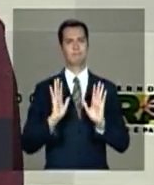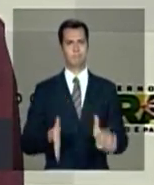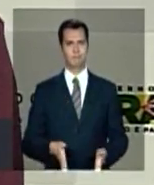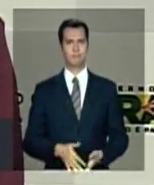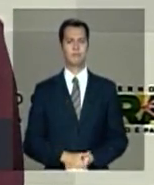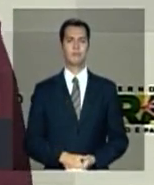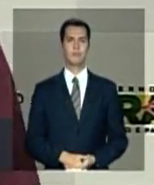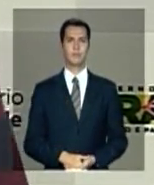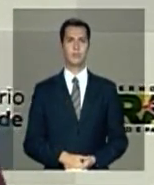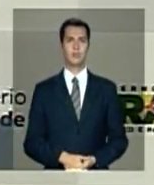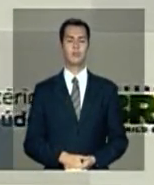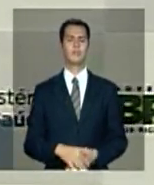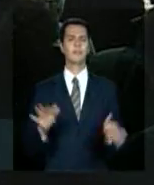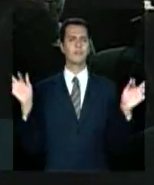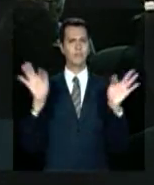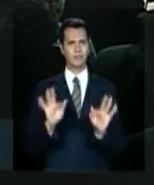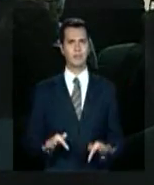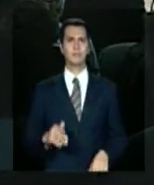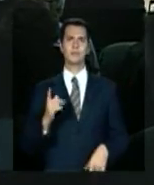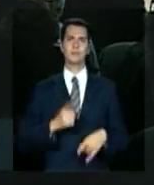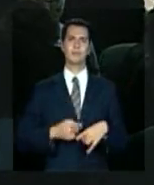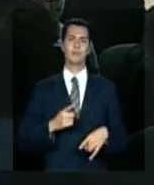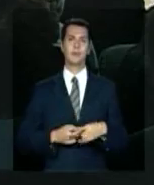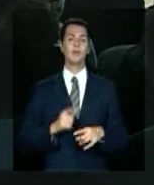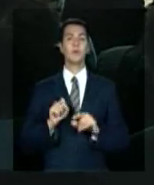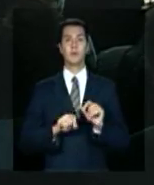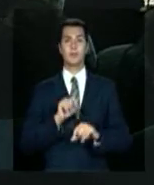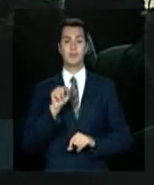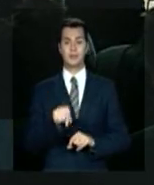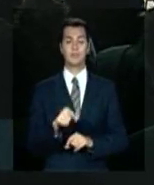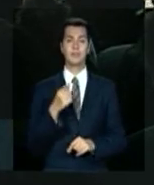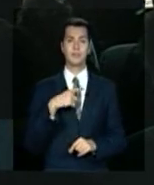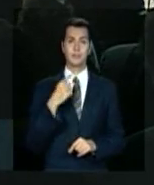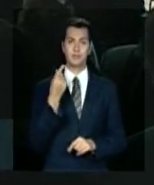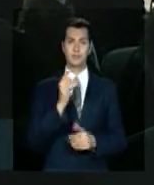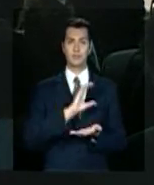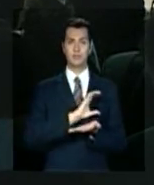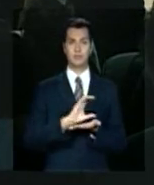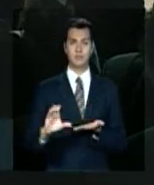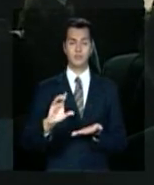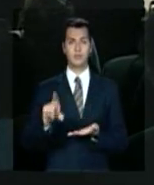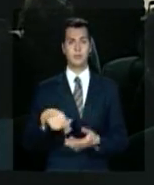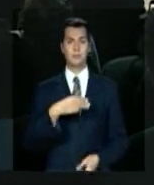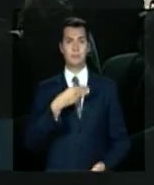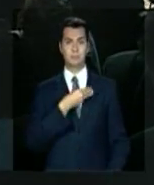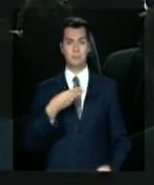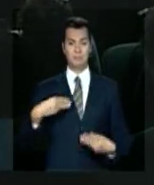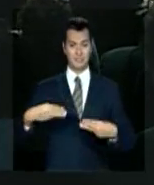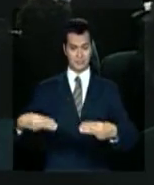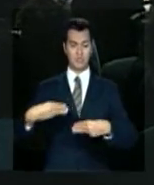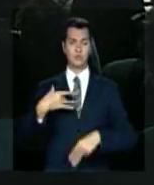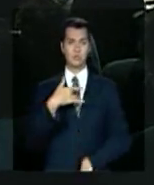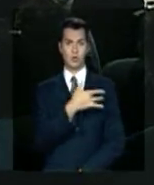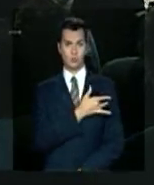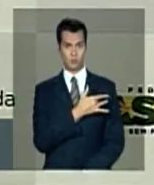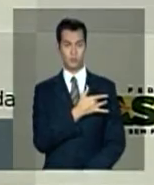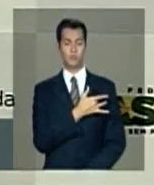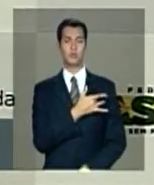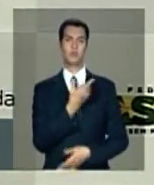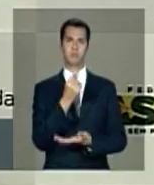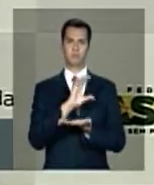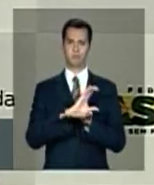é muito feliz porque essa parceria resulta no investimento do Ministério da Saúde pelo Ministro Padilha em um